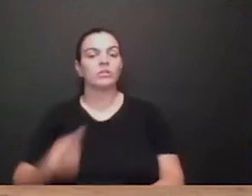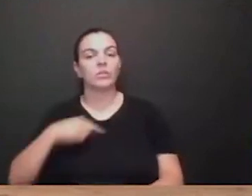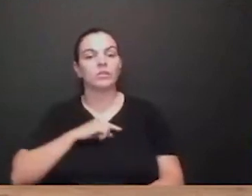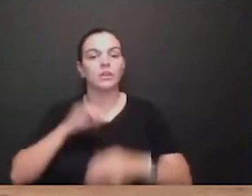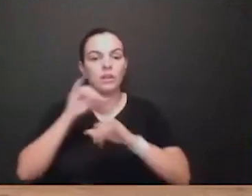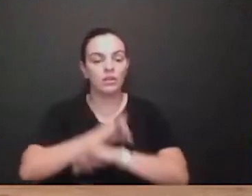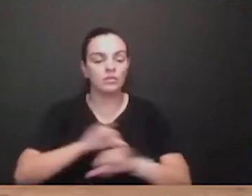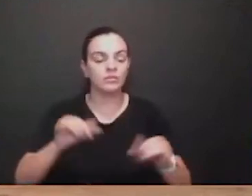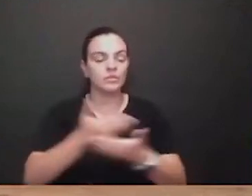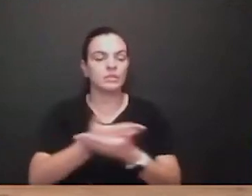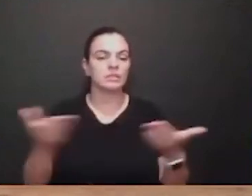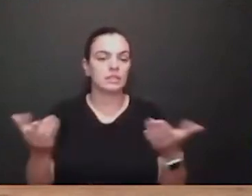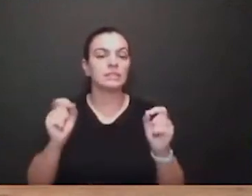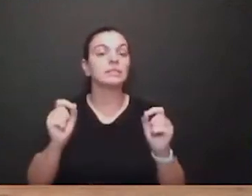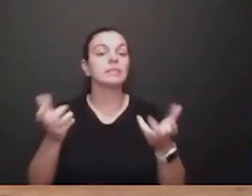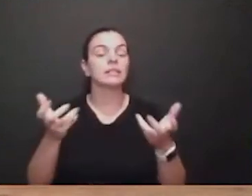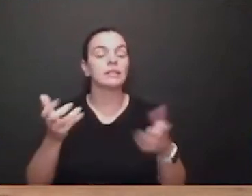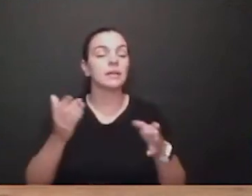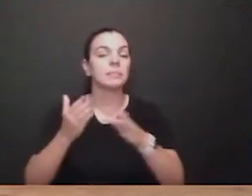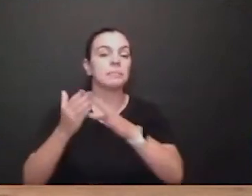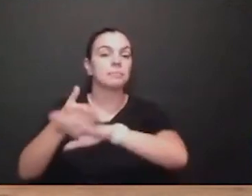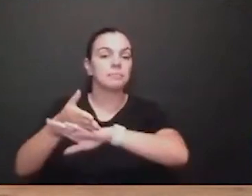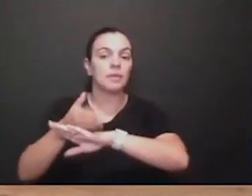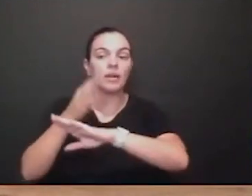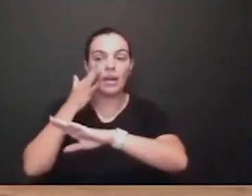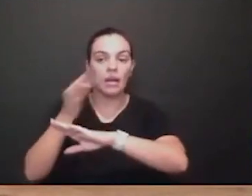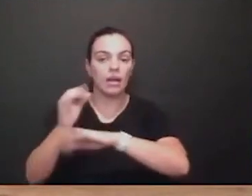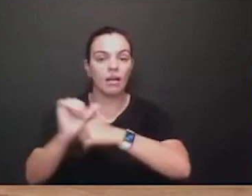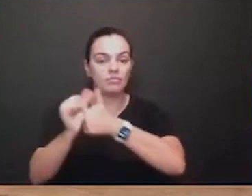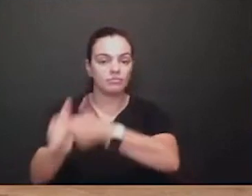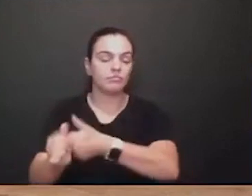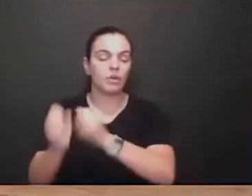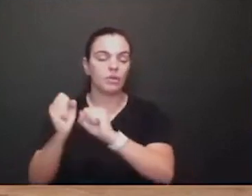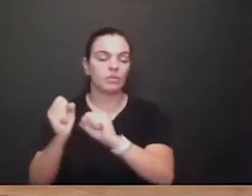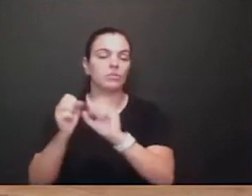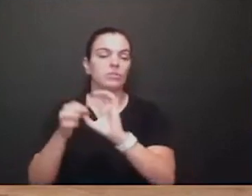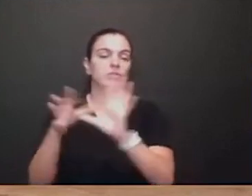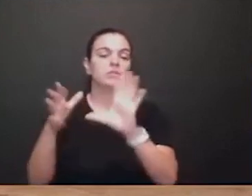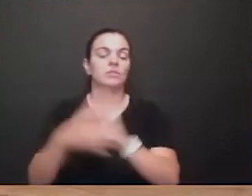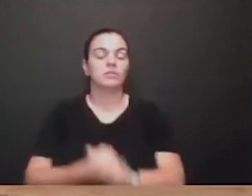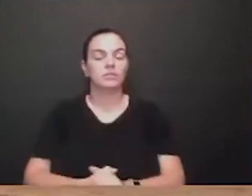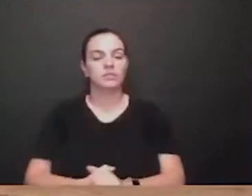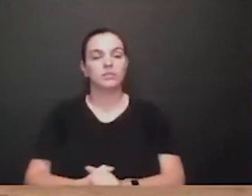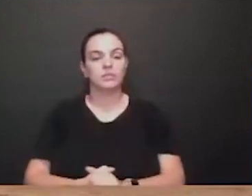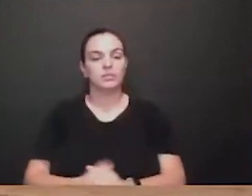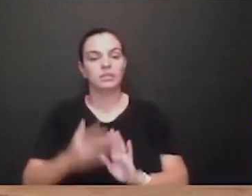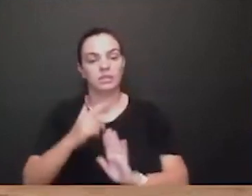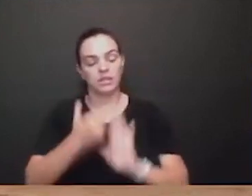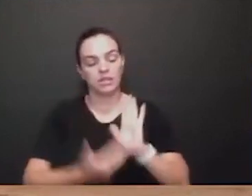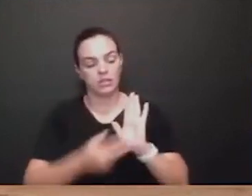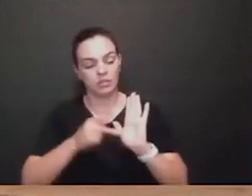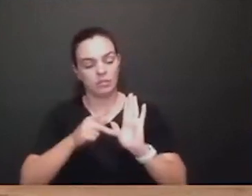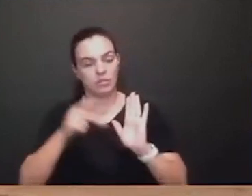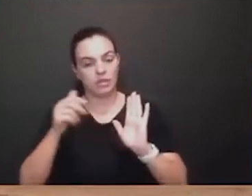acompanhar. No nosso relatório do PPA, são muito focados nos nossos projetos, né,